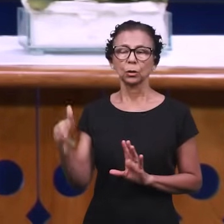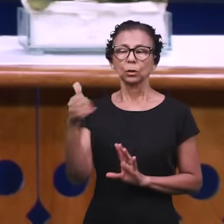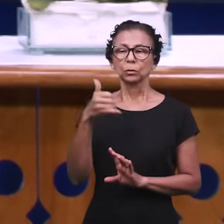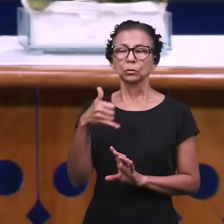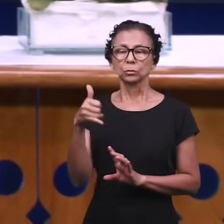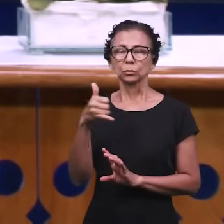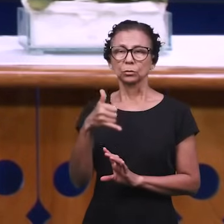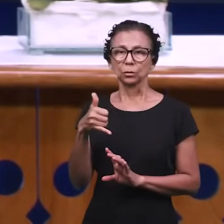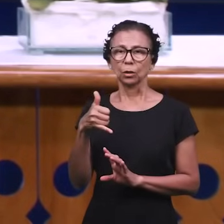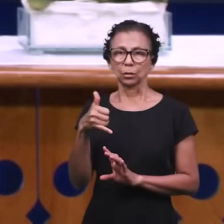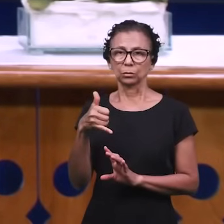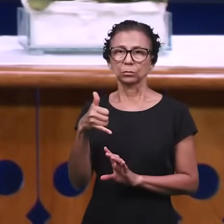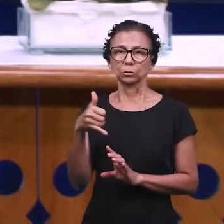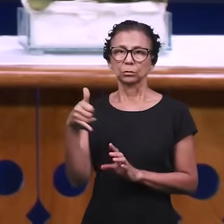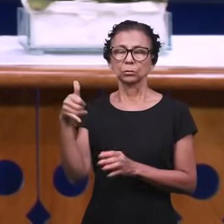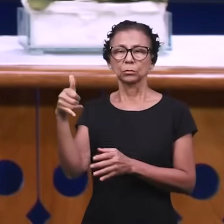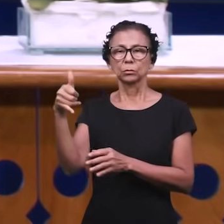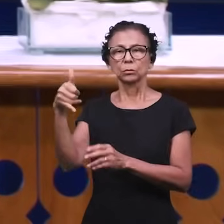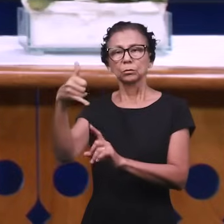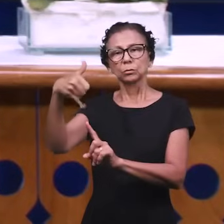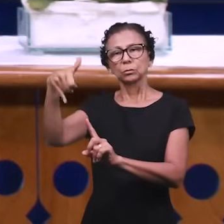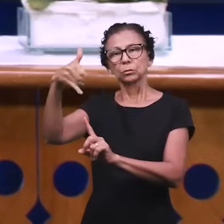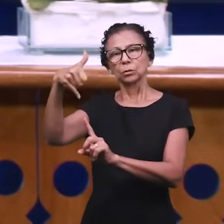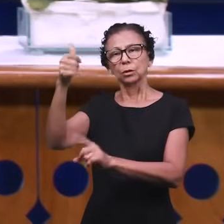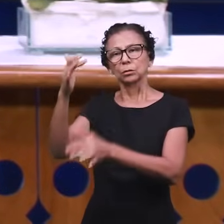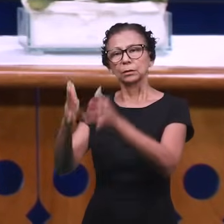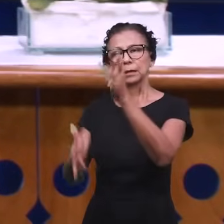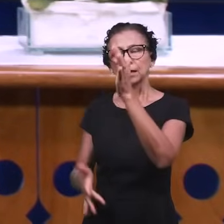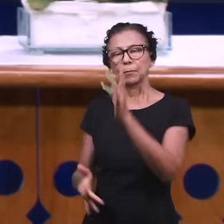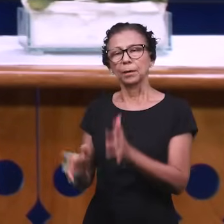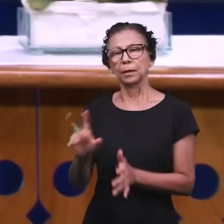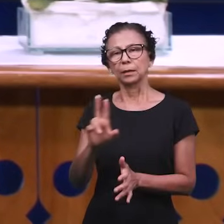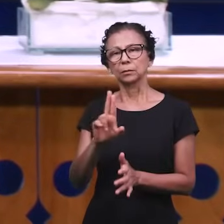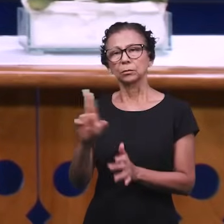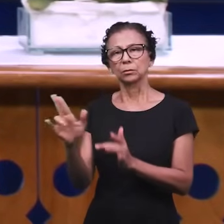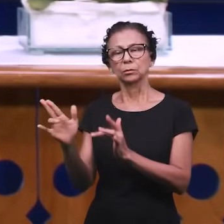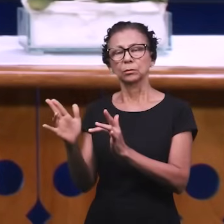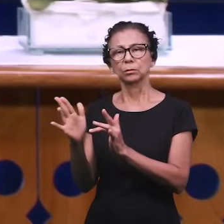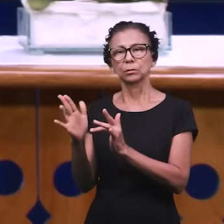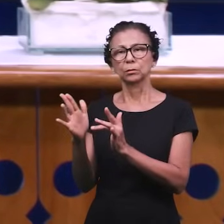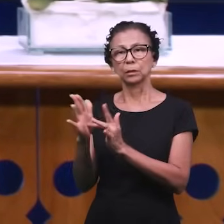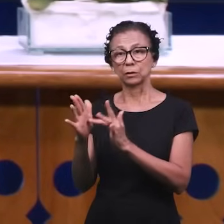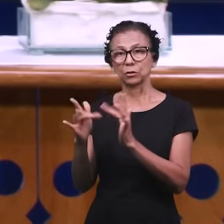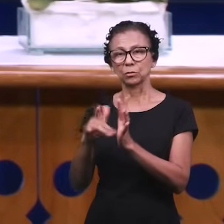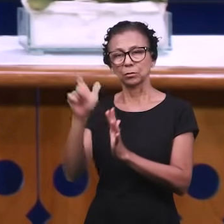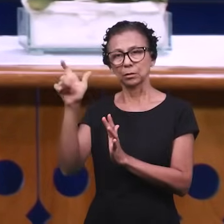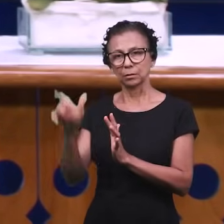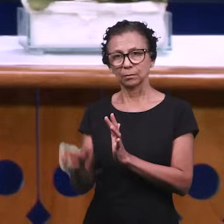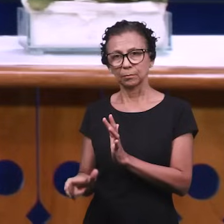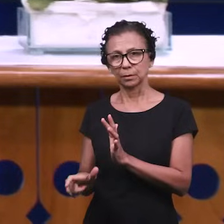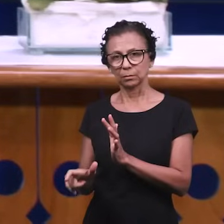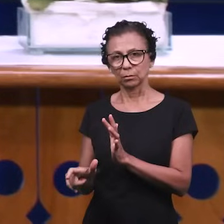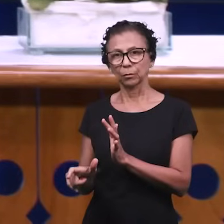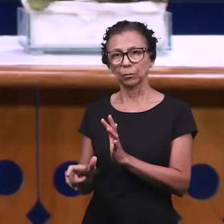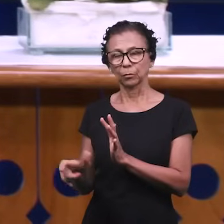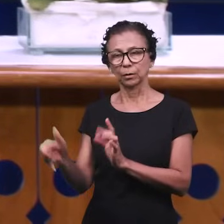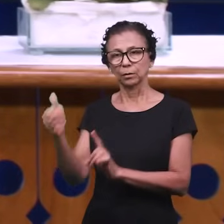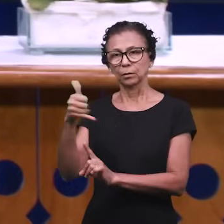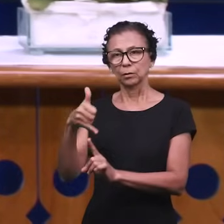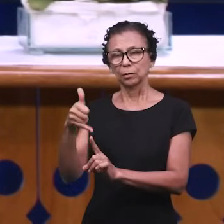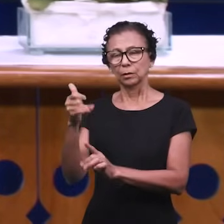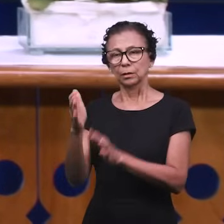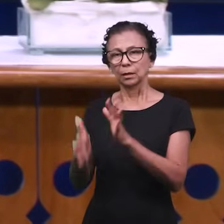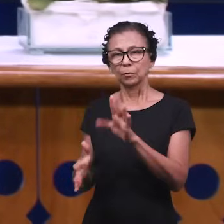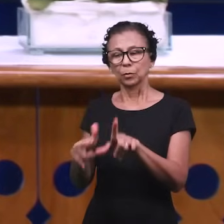ungüentos, porque unguento derramado é o seu nome. Ele é unguento derramado porque